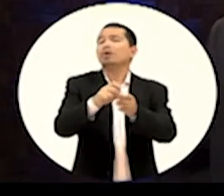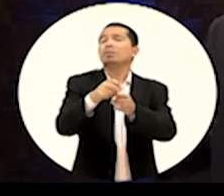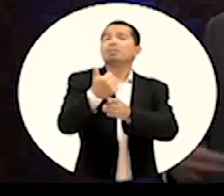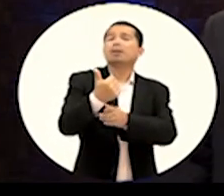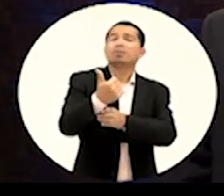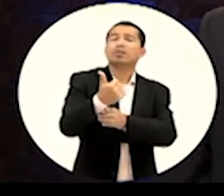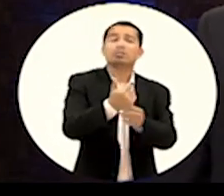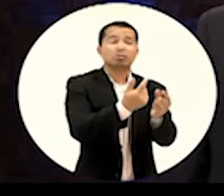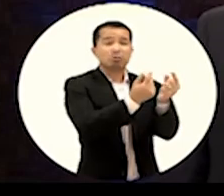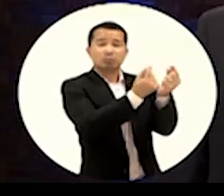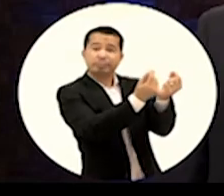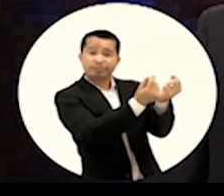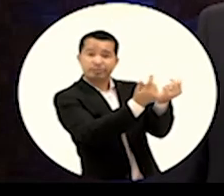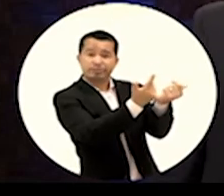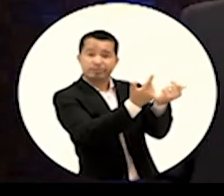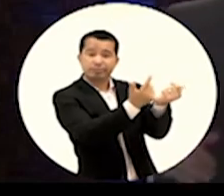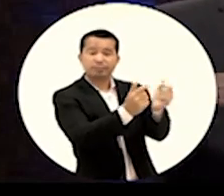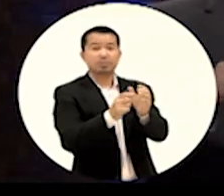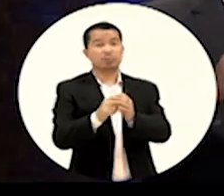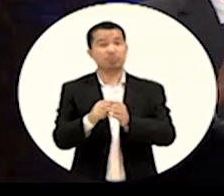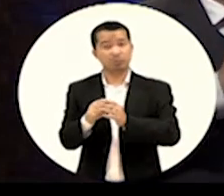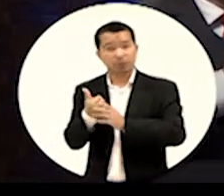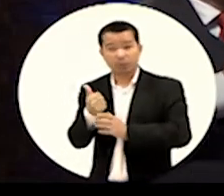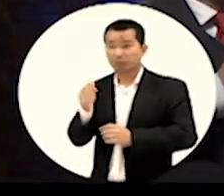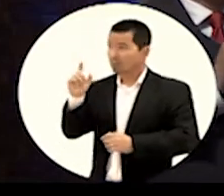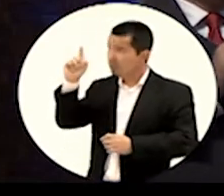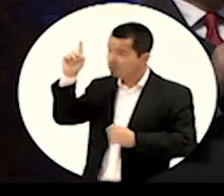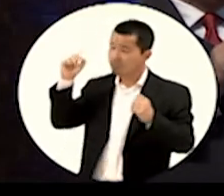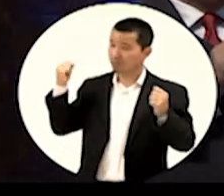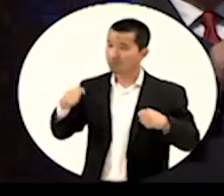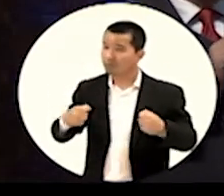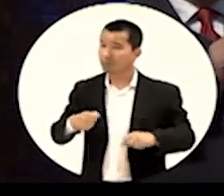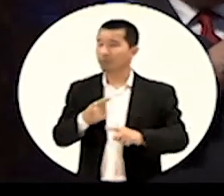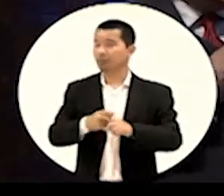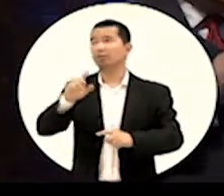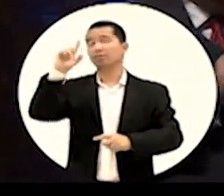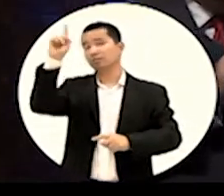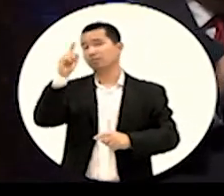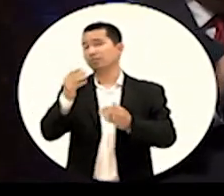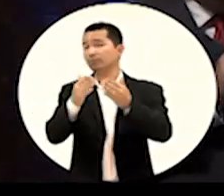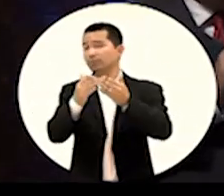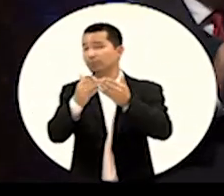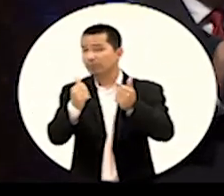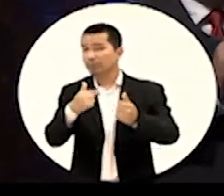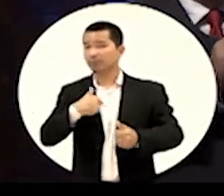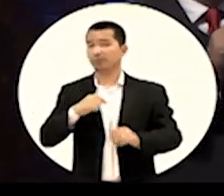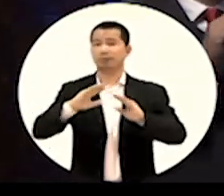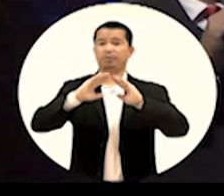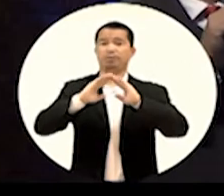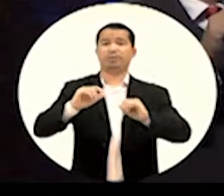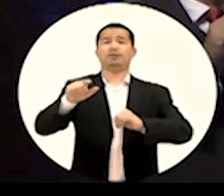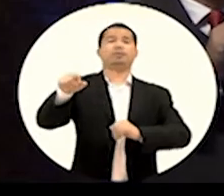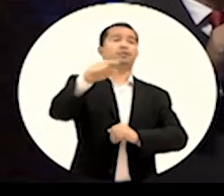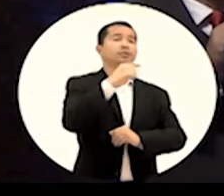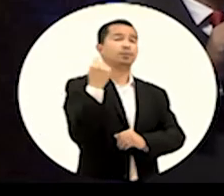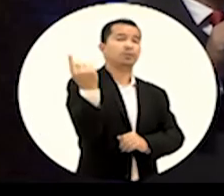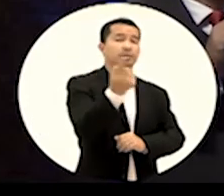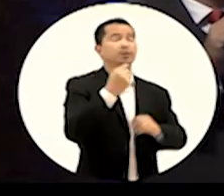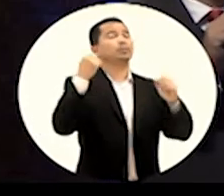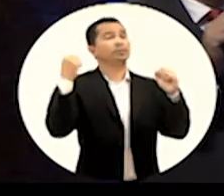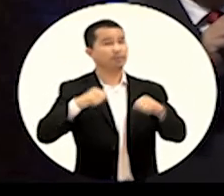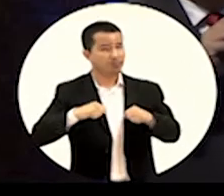Sabe por quê? Porque eu estou colocando alguma coisa acima do que aquilo que é um